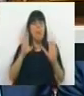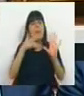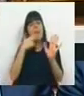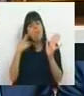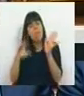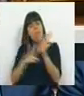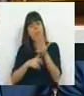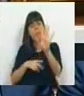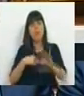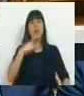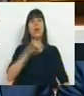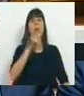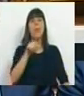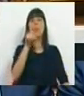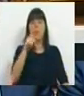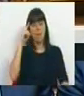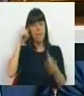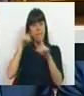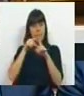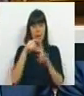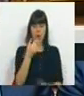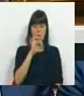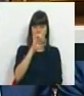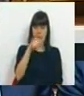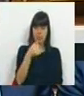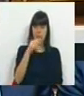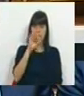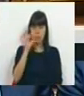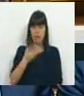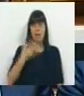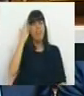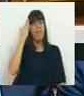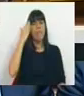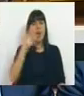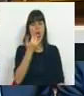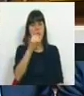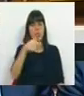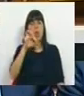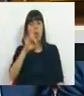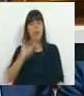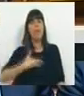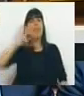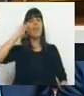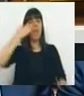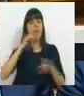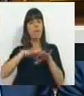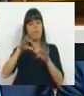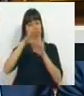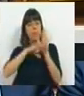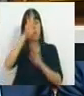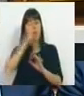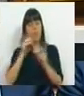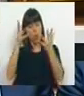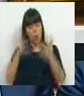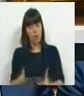Afinal, quando lhe perguntei se a meta dos 2,8% do déficit que estava previsto para, no programa de Governo,